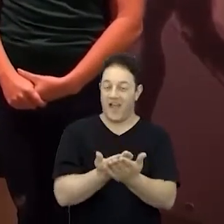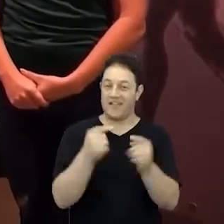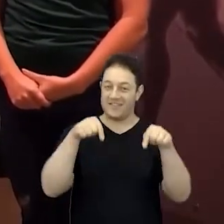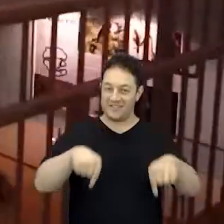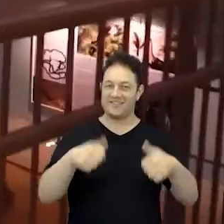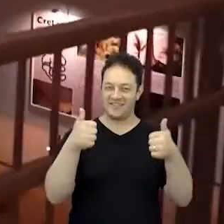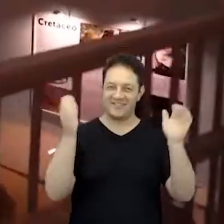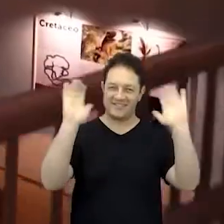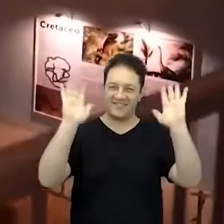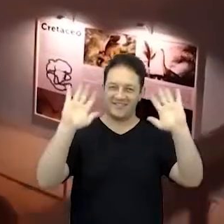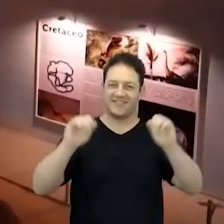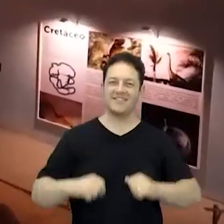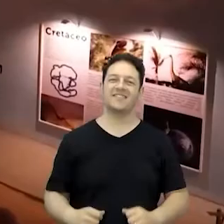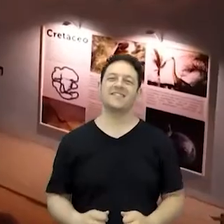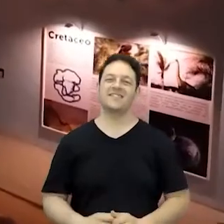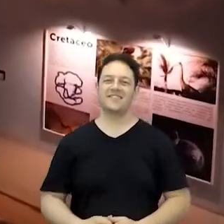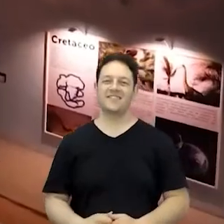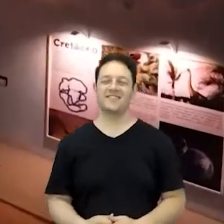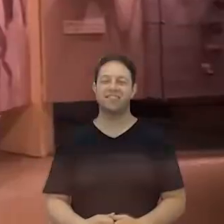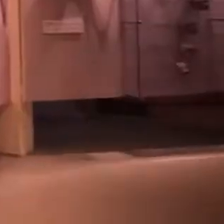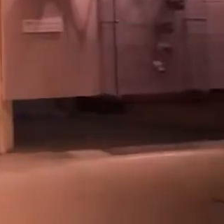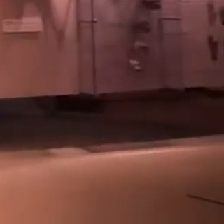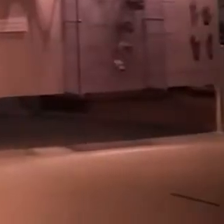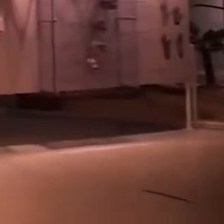aula tá até mais é